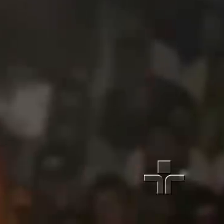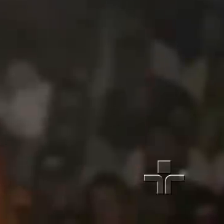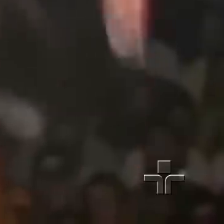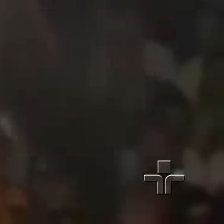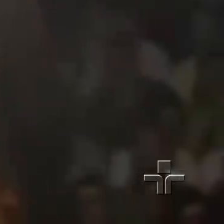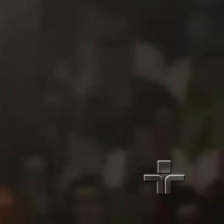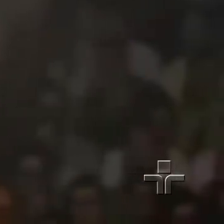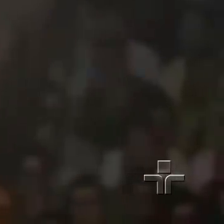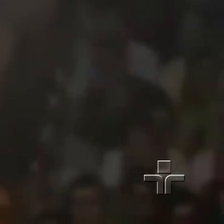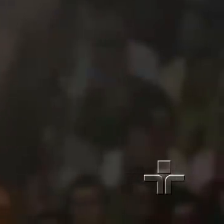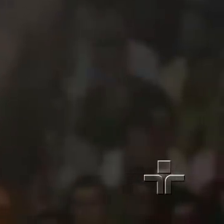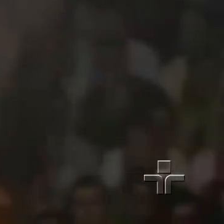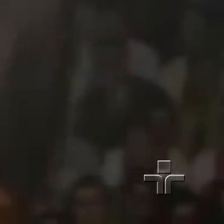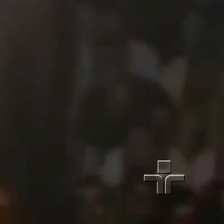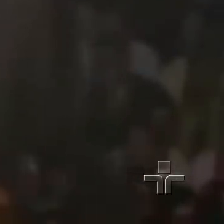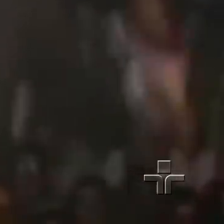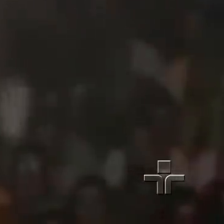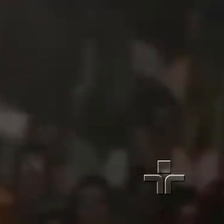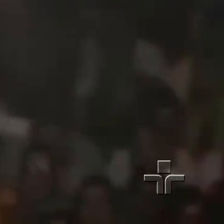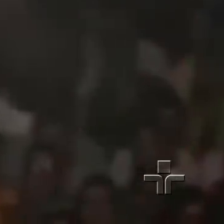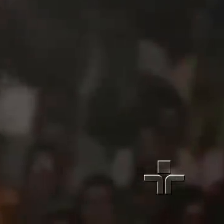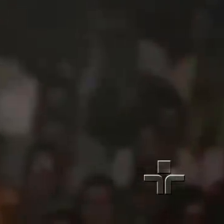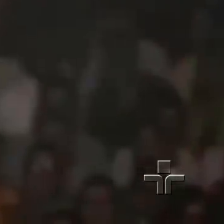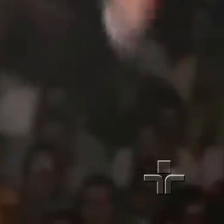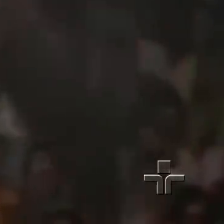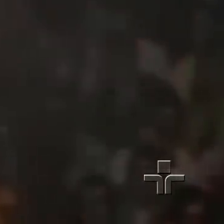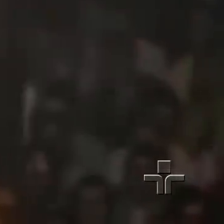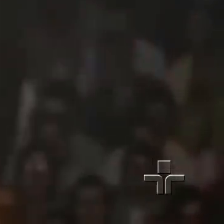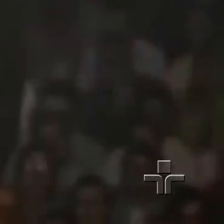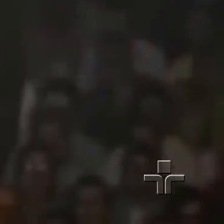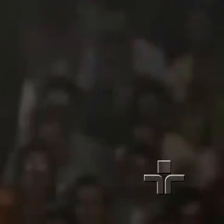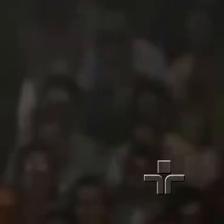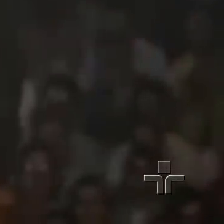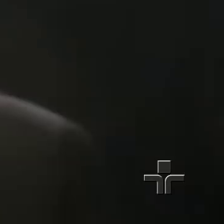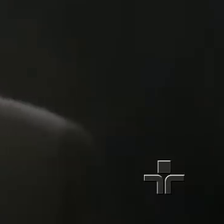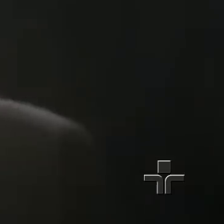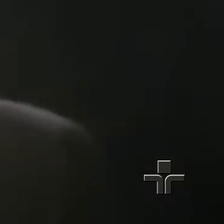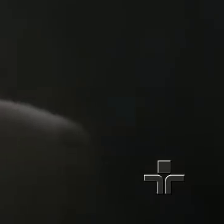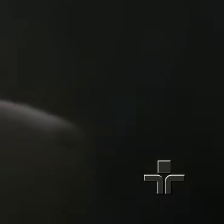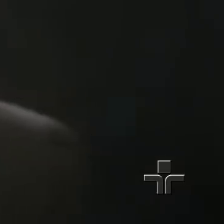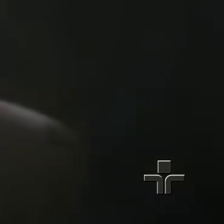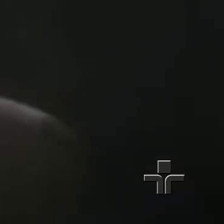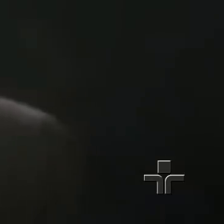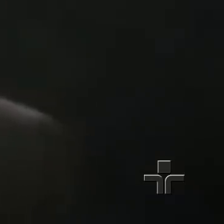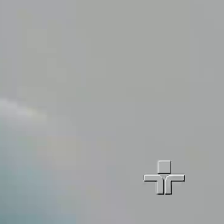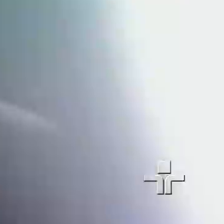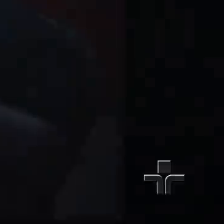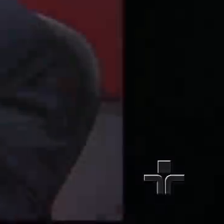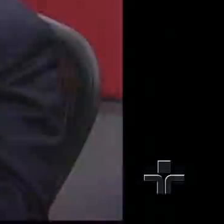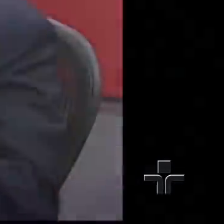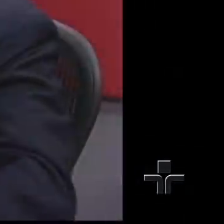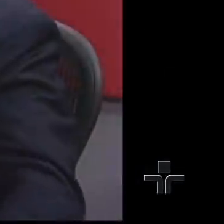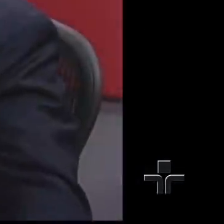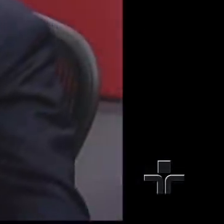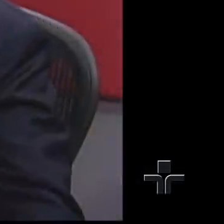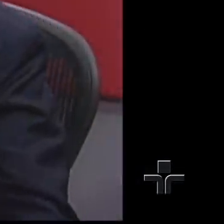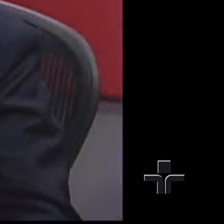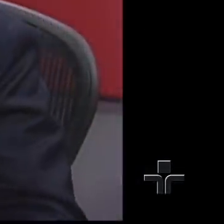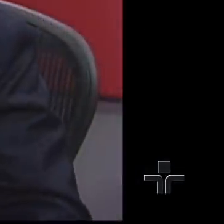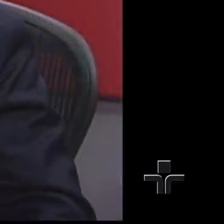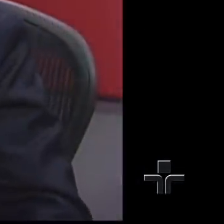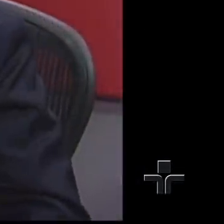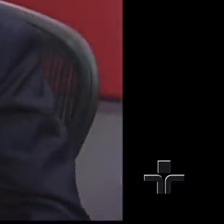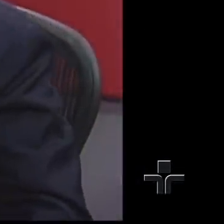a world religion. He belongs to the world. não há um